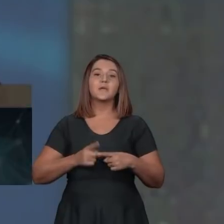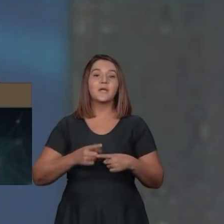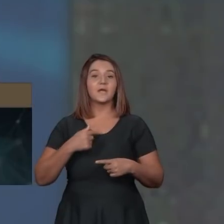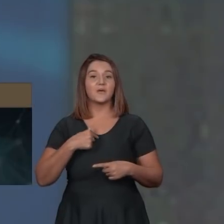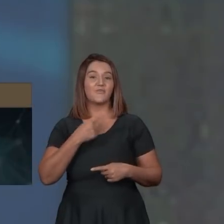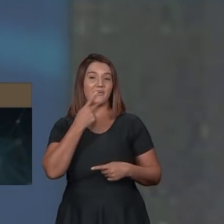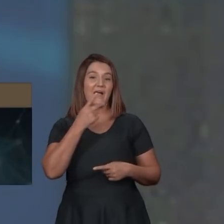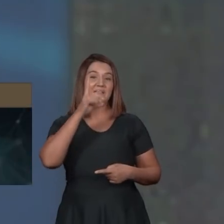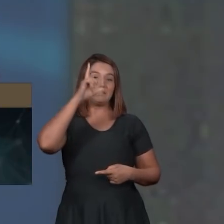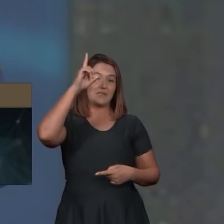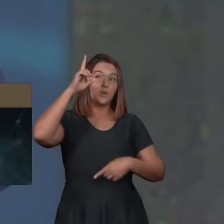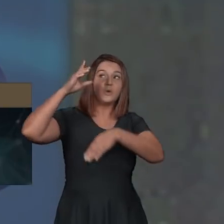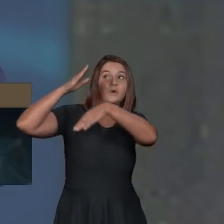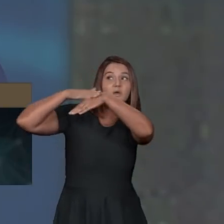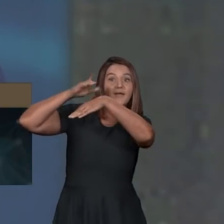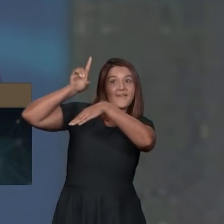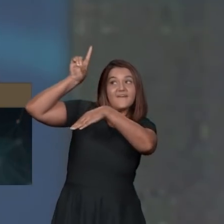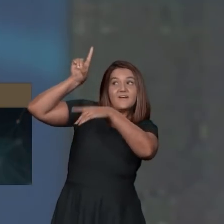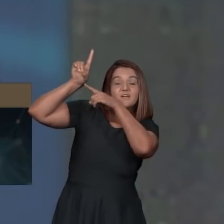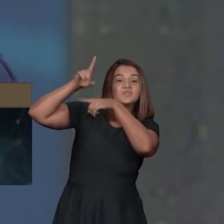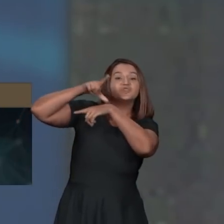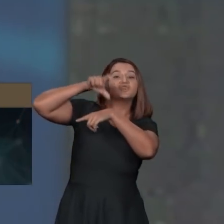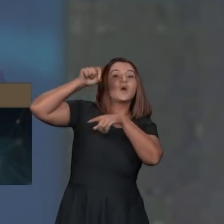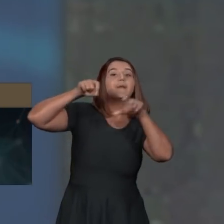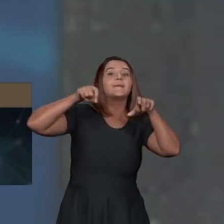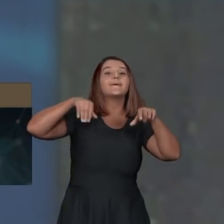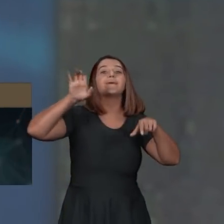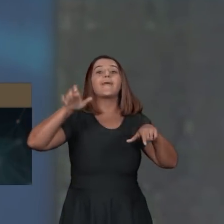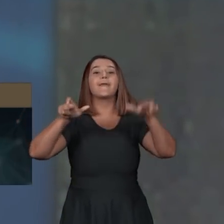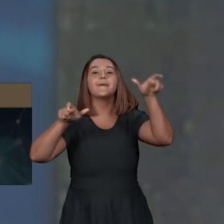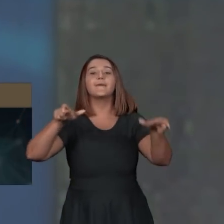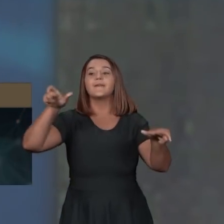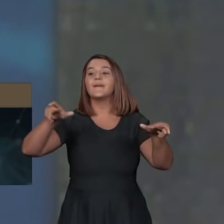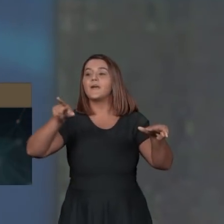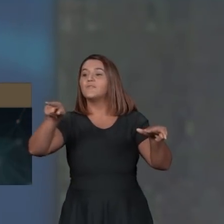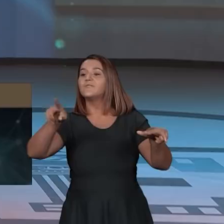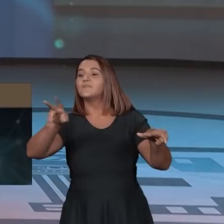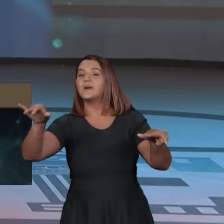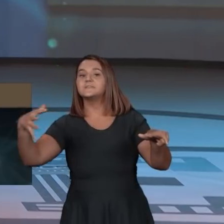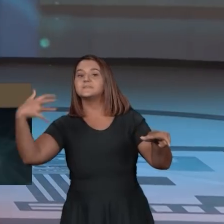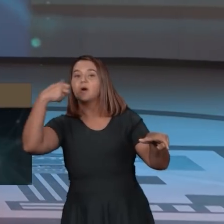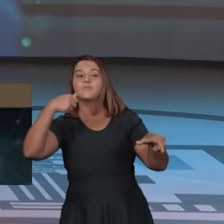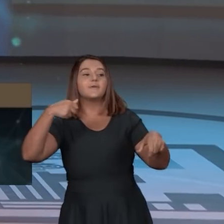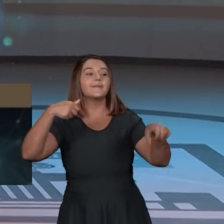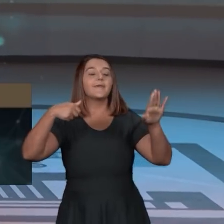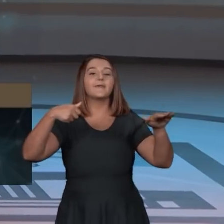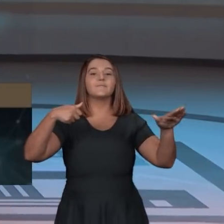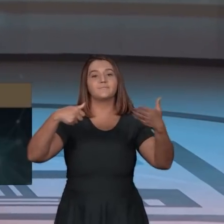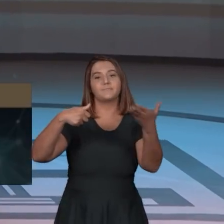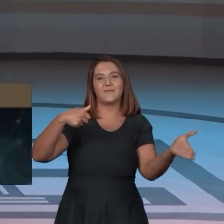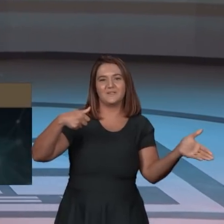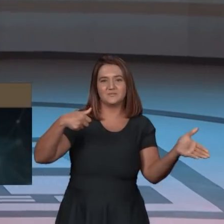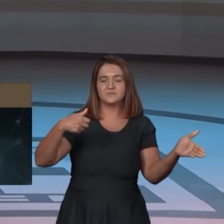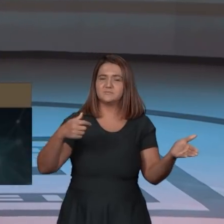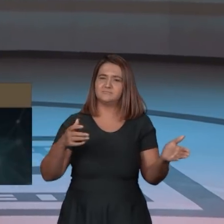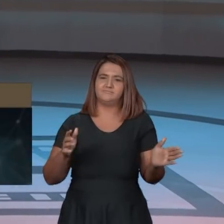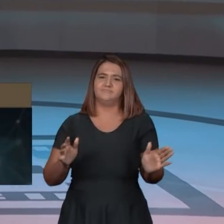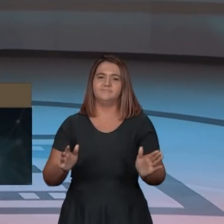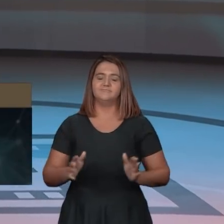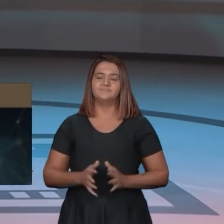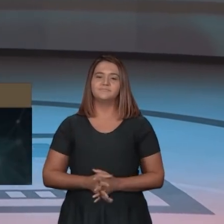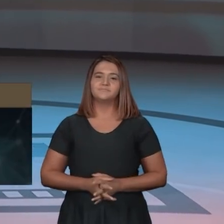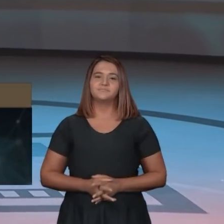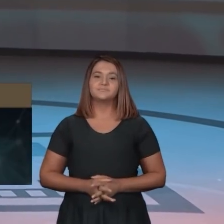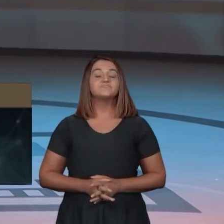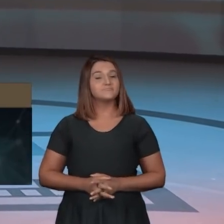da predestinação apenas com uma frase. Eu demandaria muito mais tempo para isso. Mas apenas deixe-me dizer para vocês que